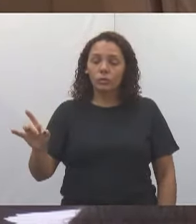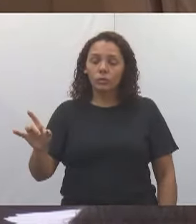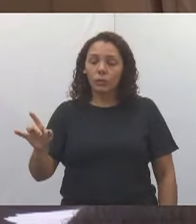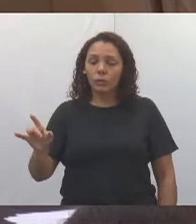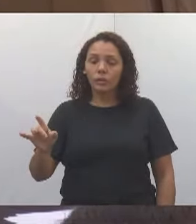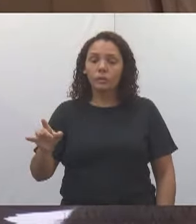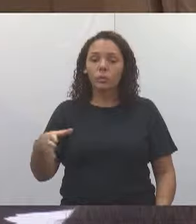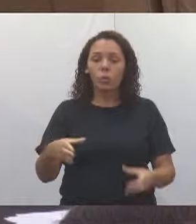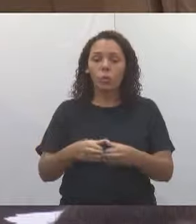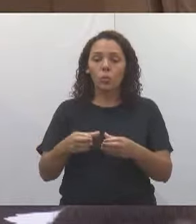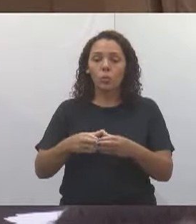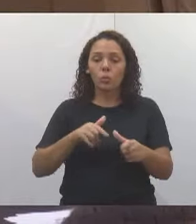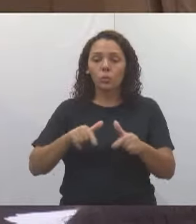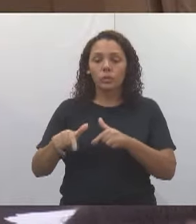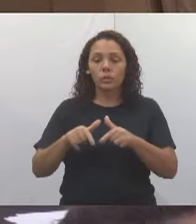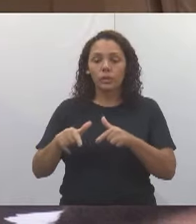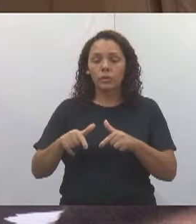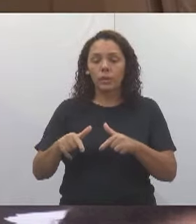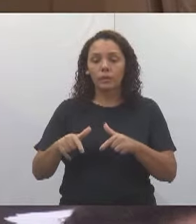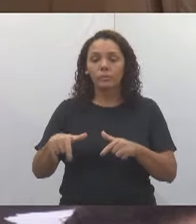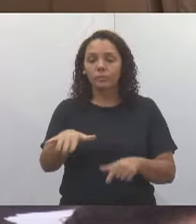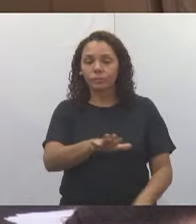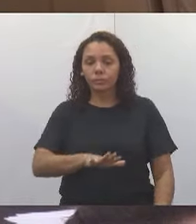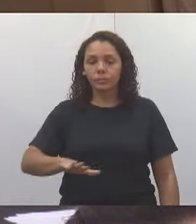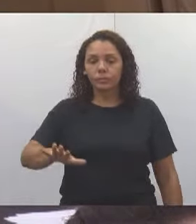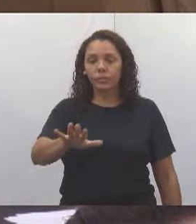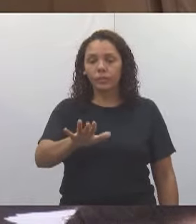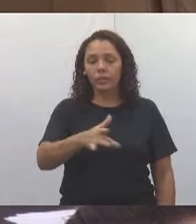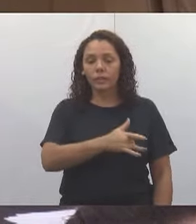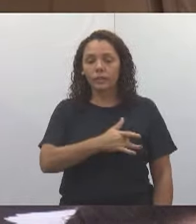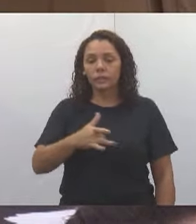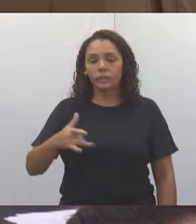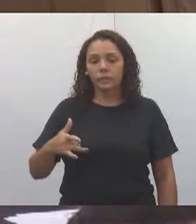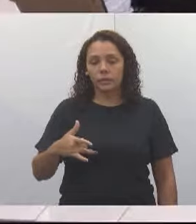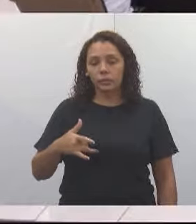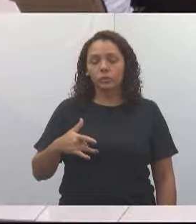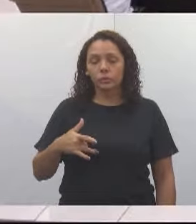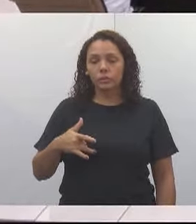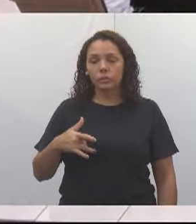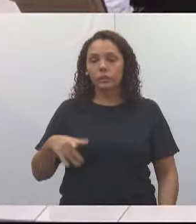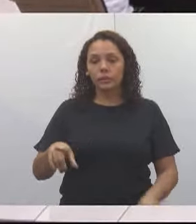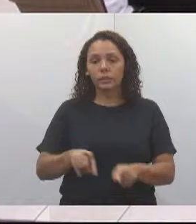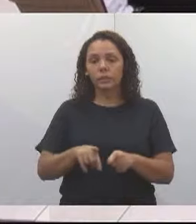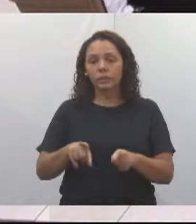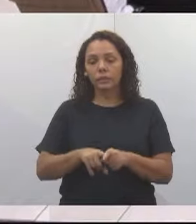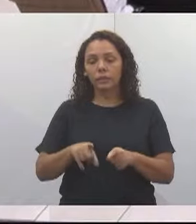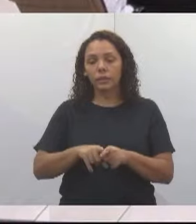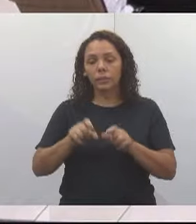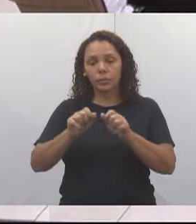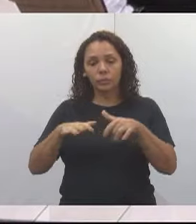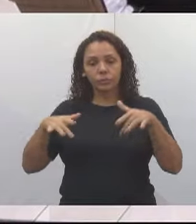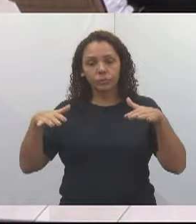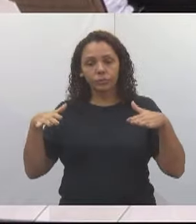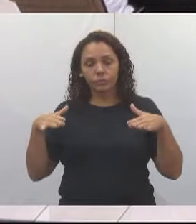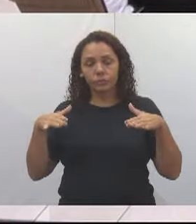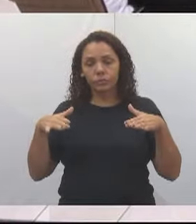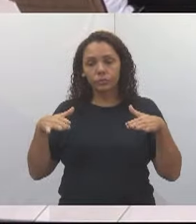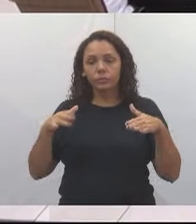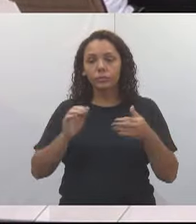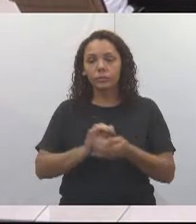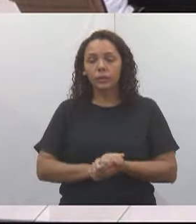que está sentado aqui hoje, nesse dia, tá? Vocês e vocês que estão aqui também, em nome da